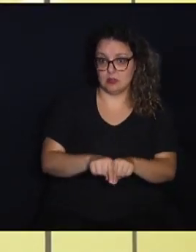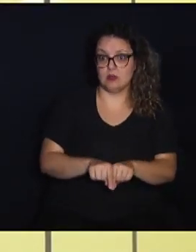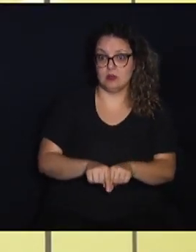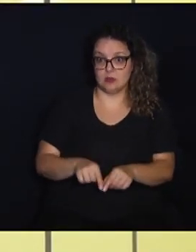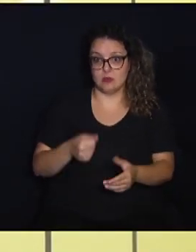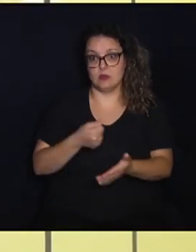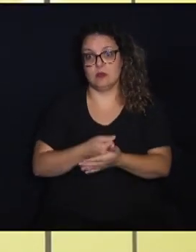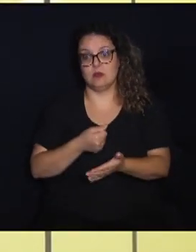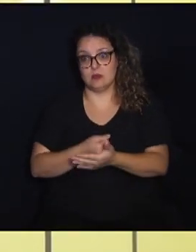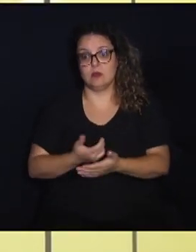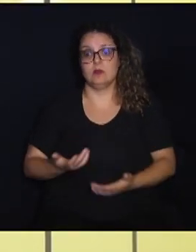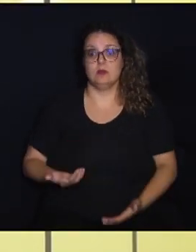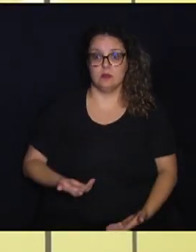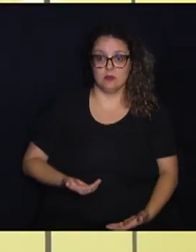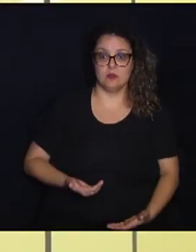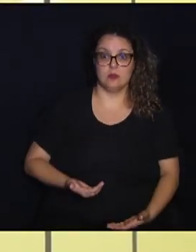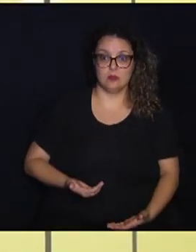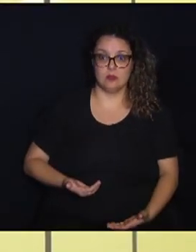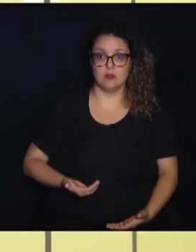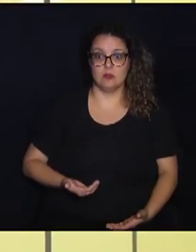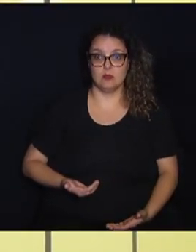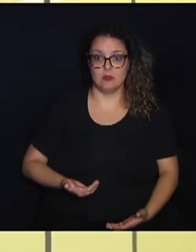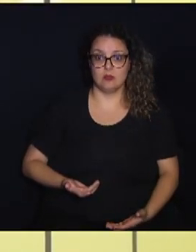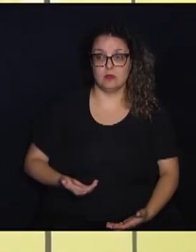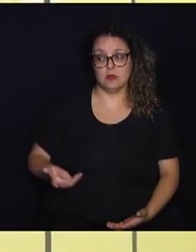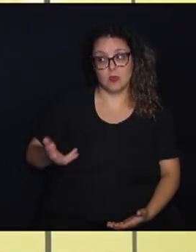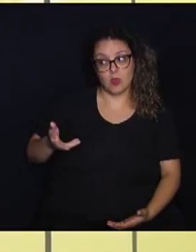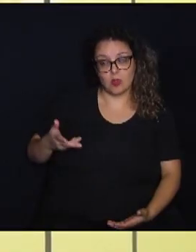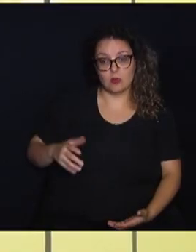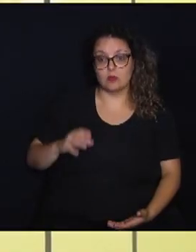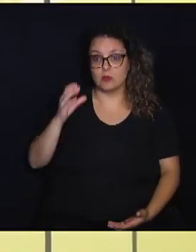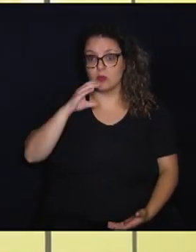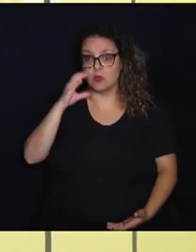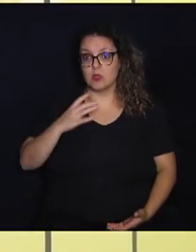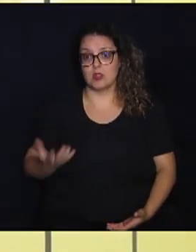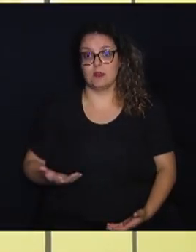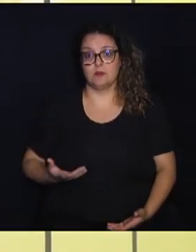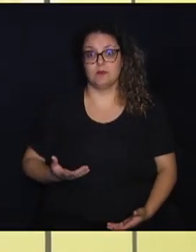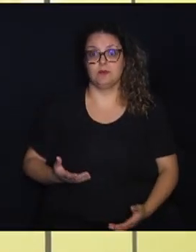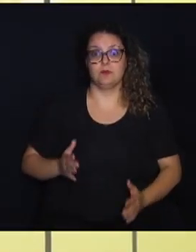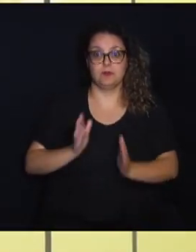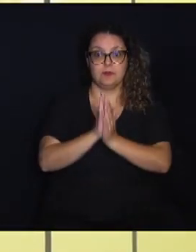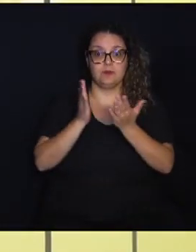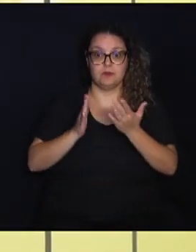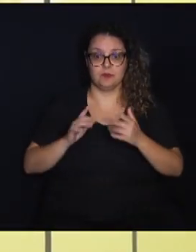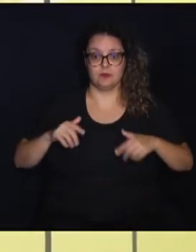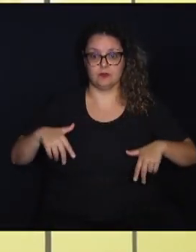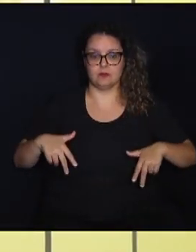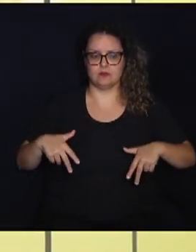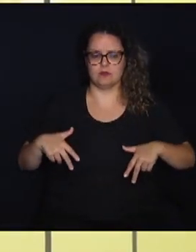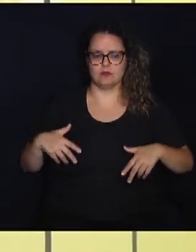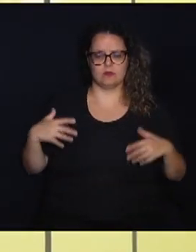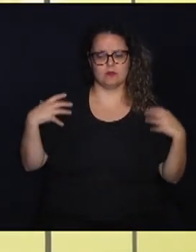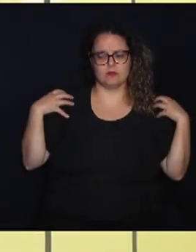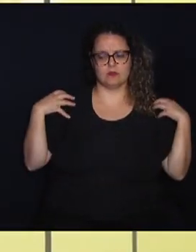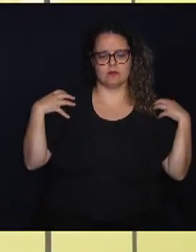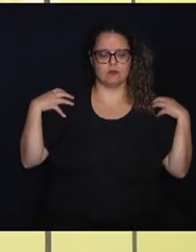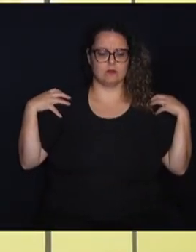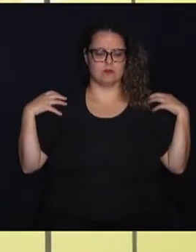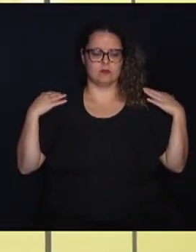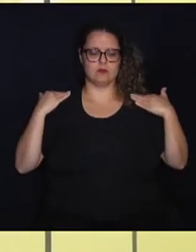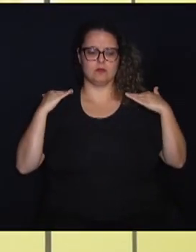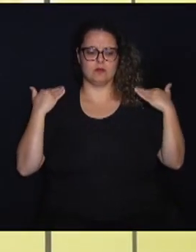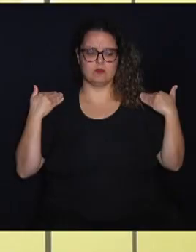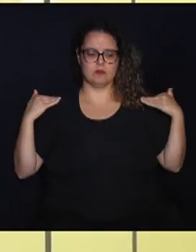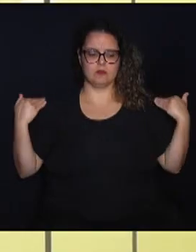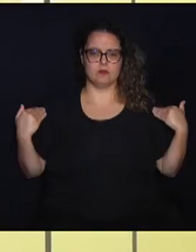garantir uma certa rapidez em esse aluno olhar no espelho e falar, opa, tô vendo um ombro mais marcado,